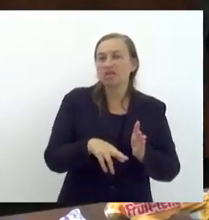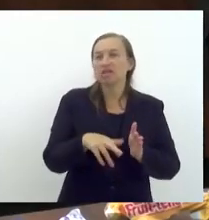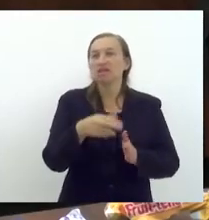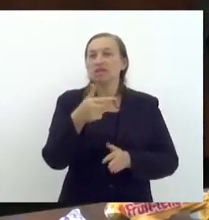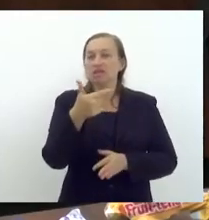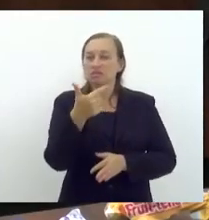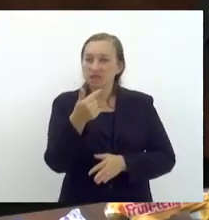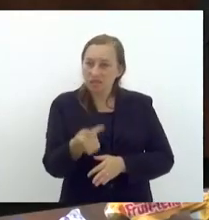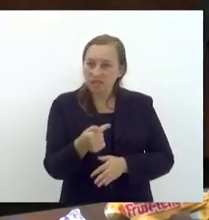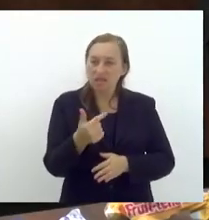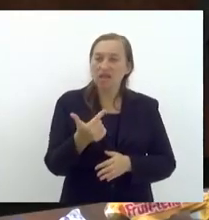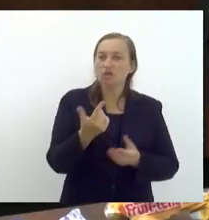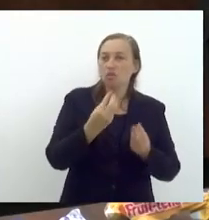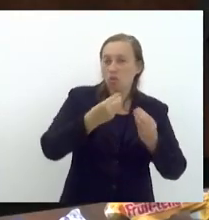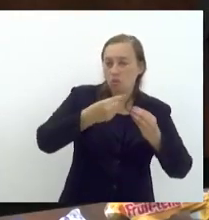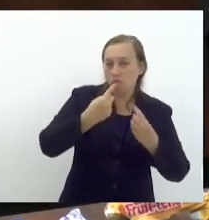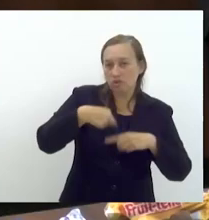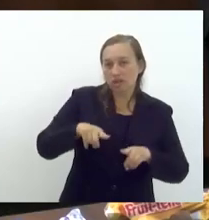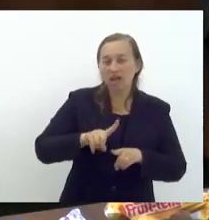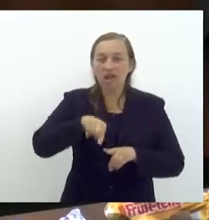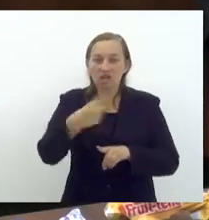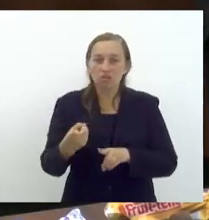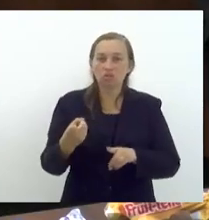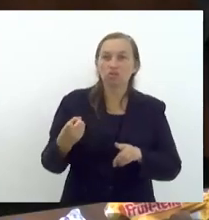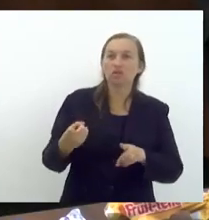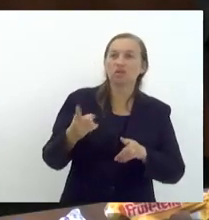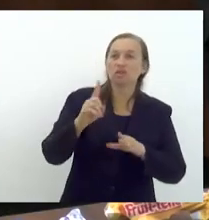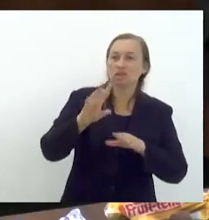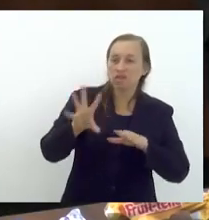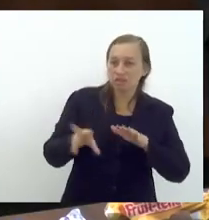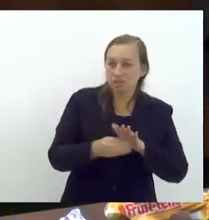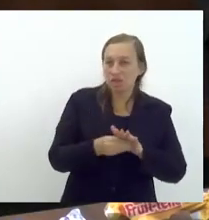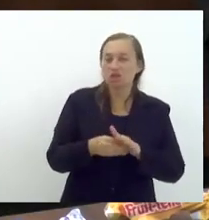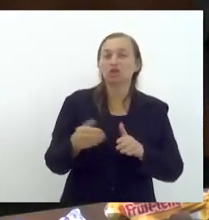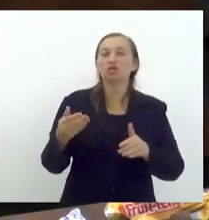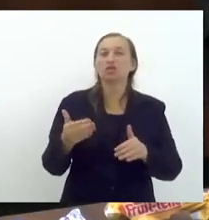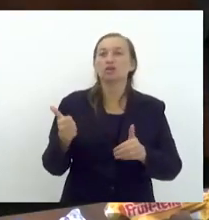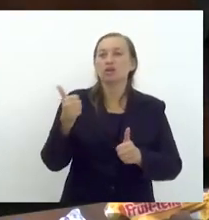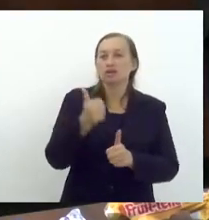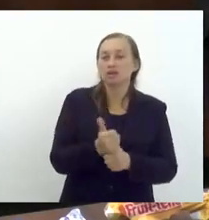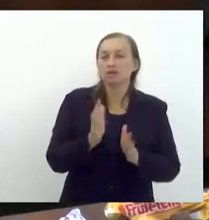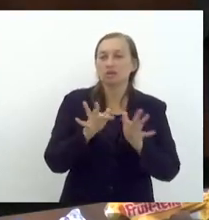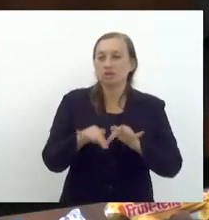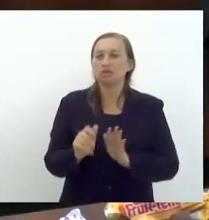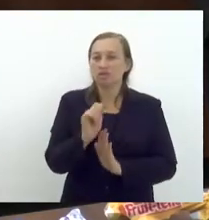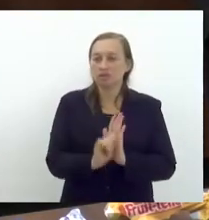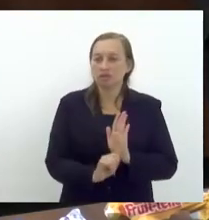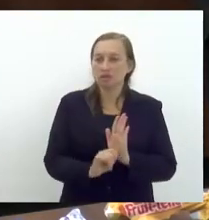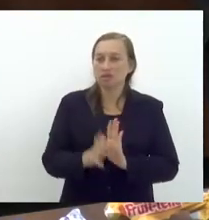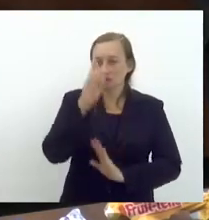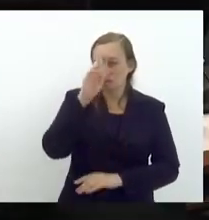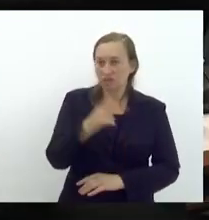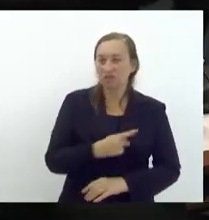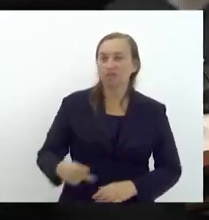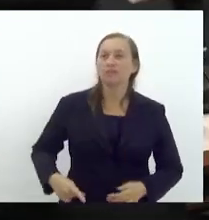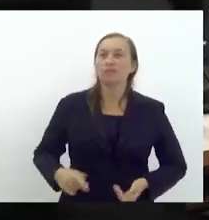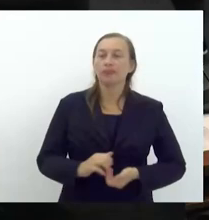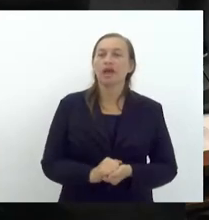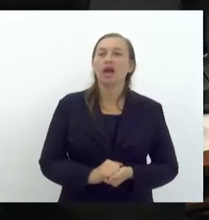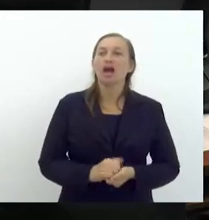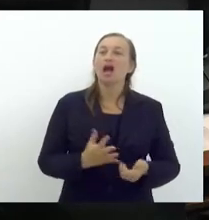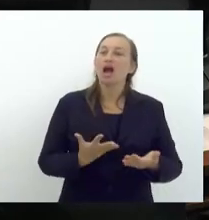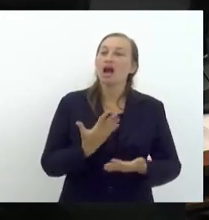da emenda 7 contrário as demais emendas concluindo por substitutivo pedindo forma final de redação senhor presidente a